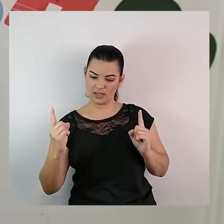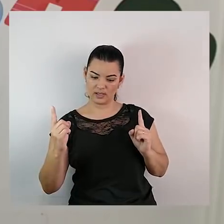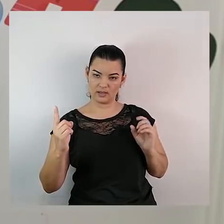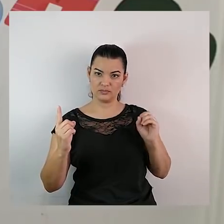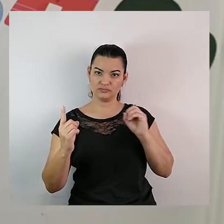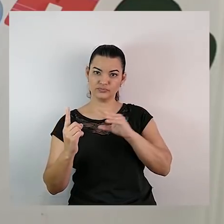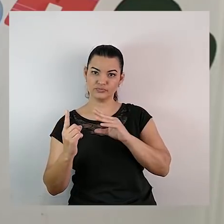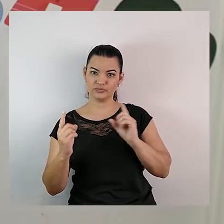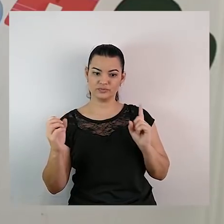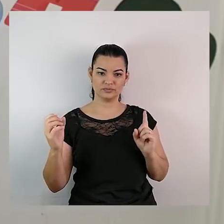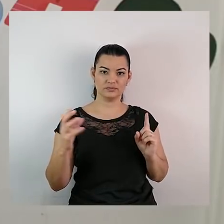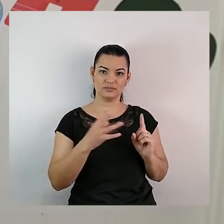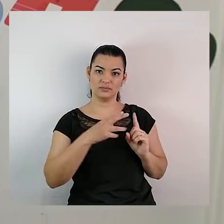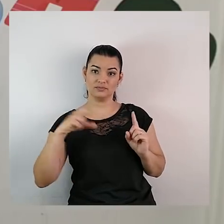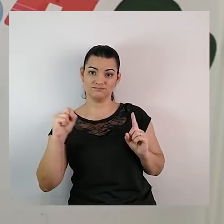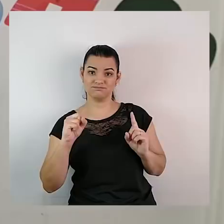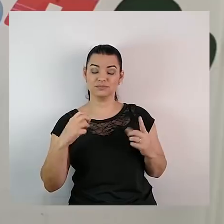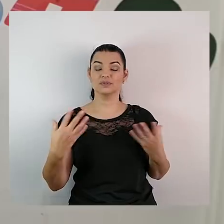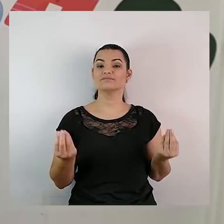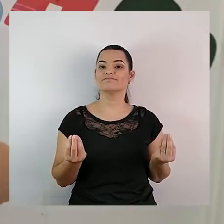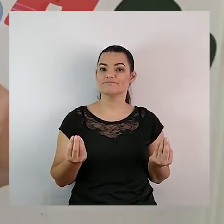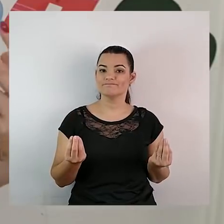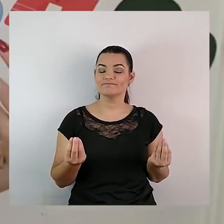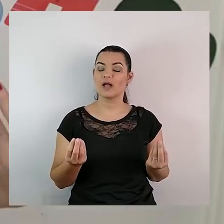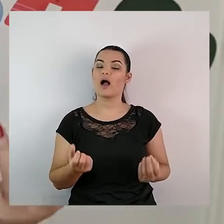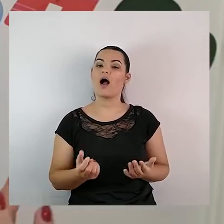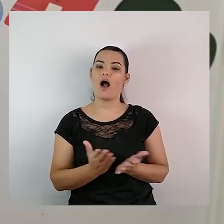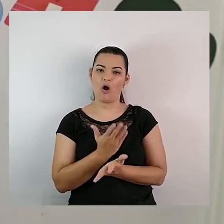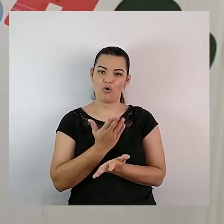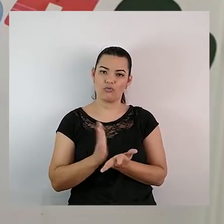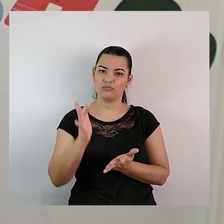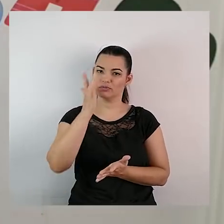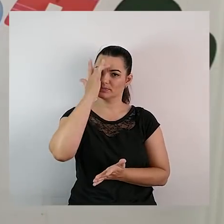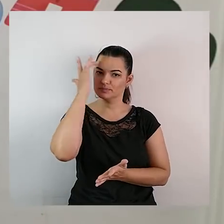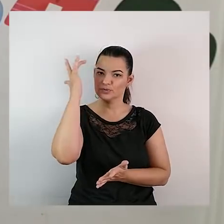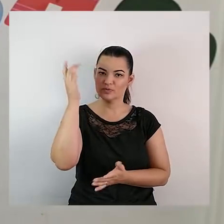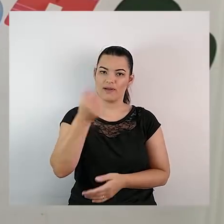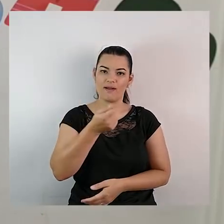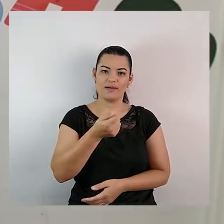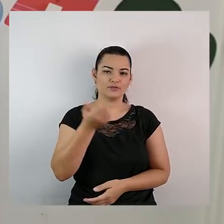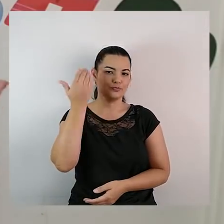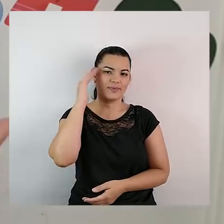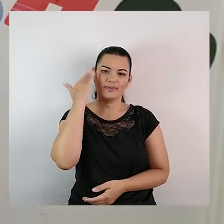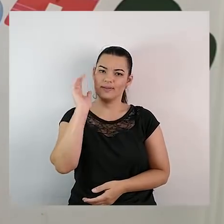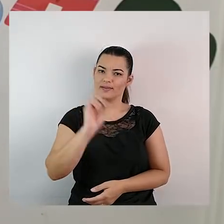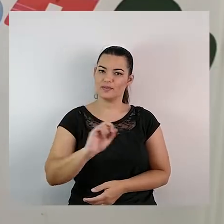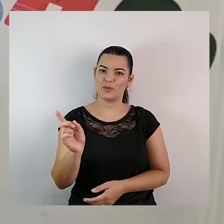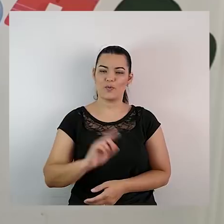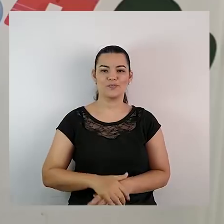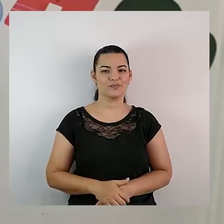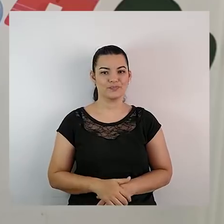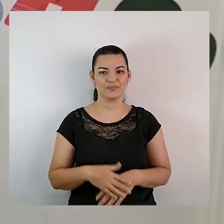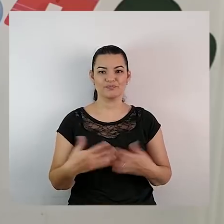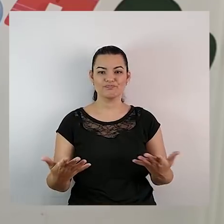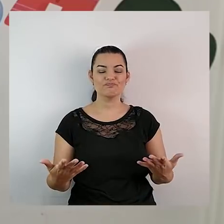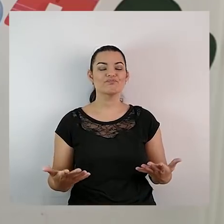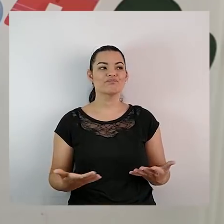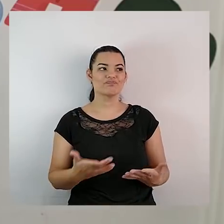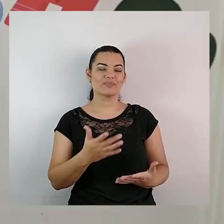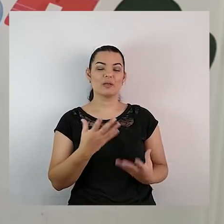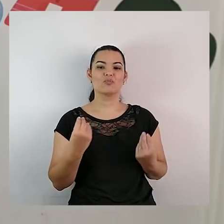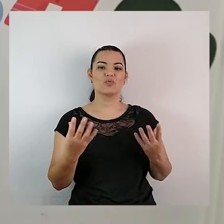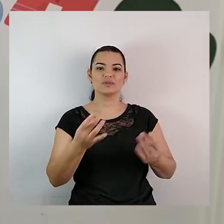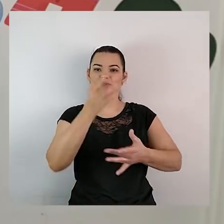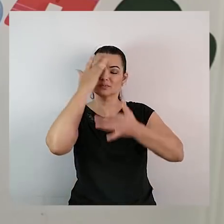gente, infelizmente, continua vendo pessoas aglomerando, né, confraternizando-se num momento